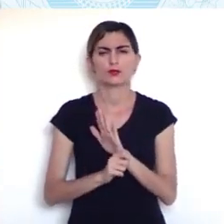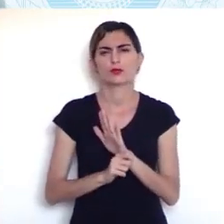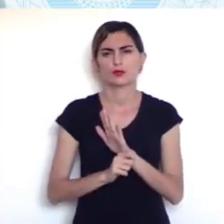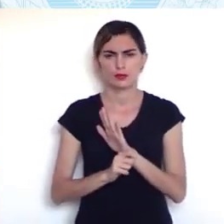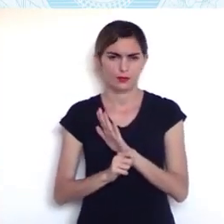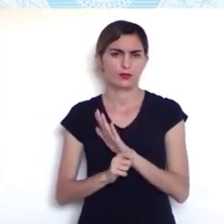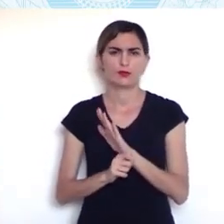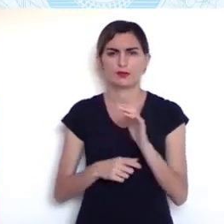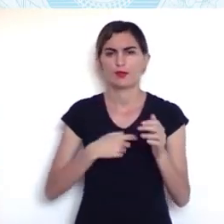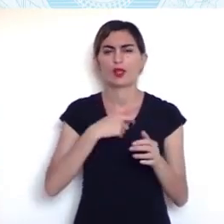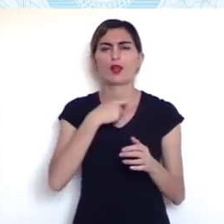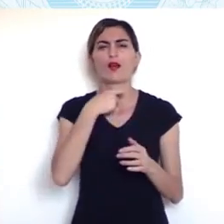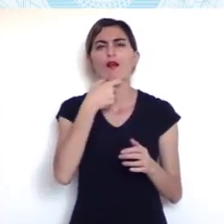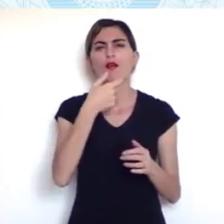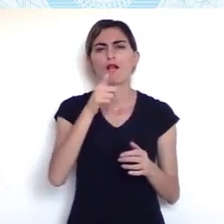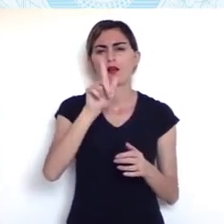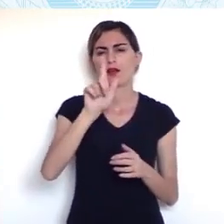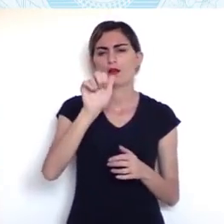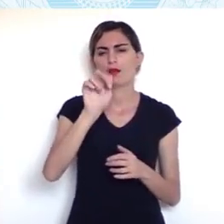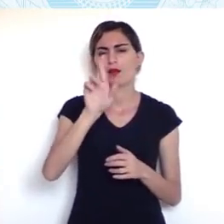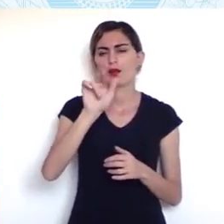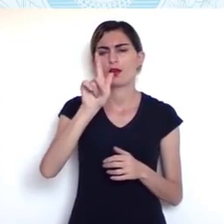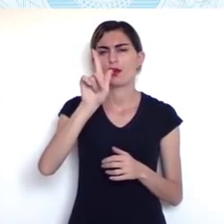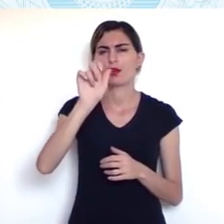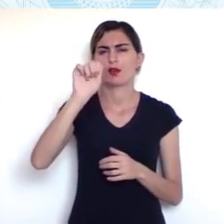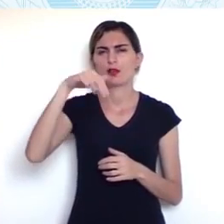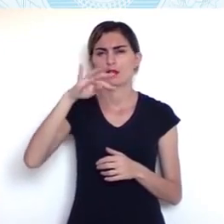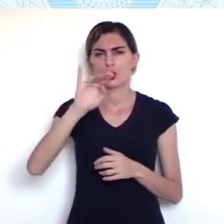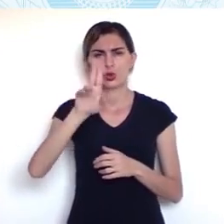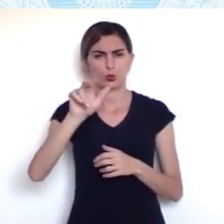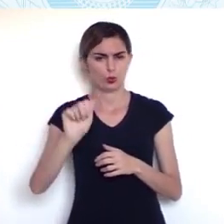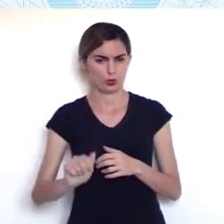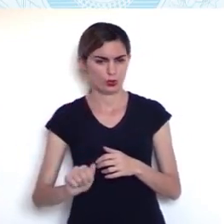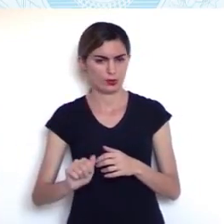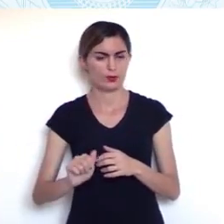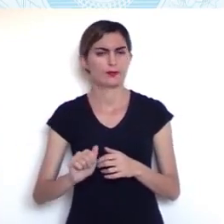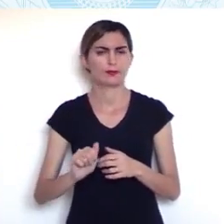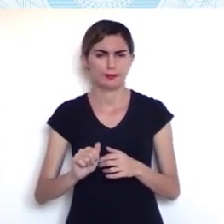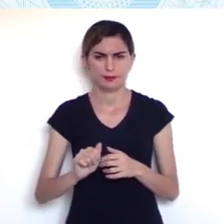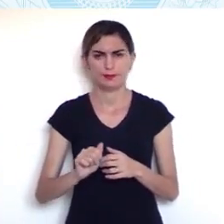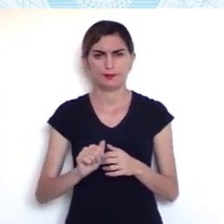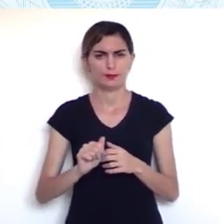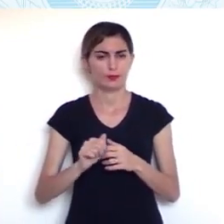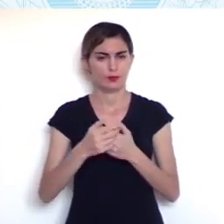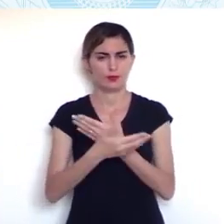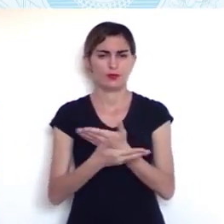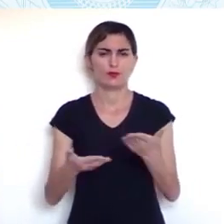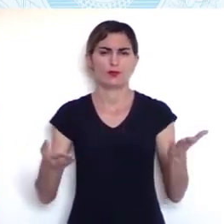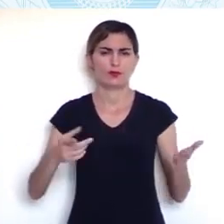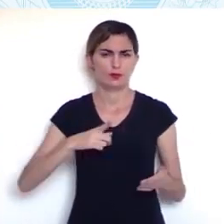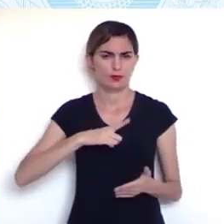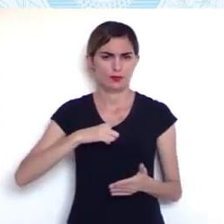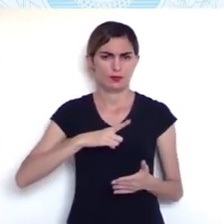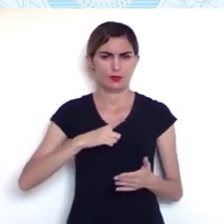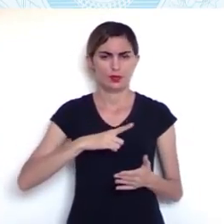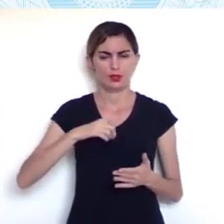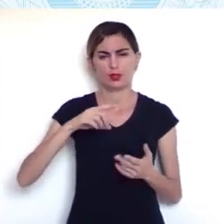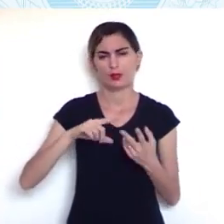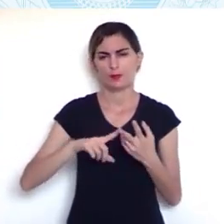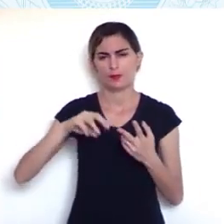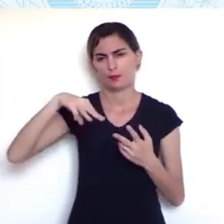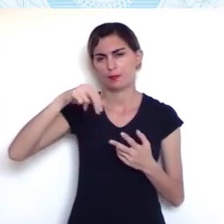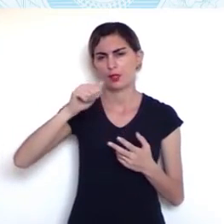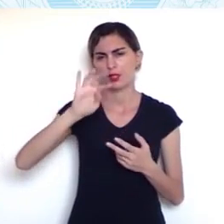Gargantua, não é isso? E Pantagruel. Aí vocês vão ter o Montaigne, que é o autor